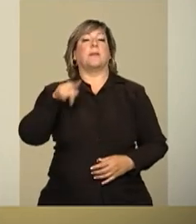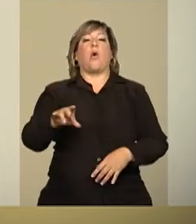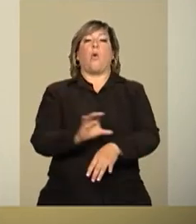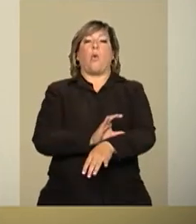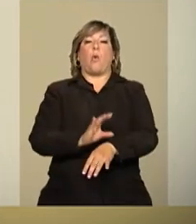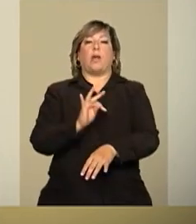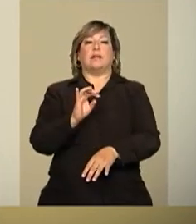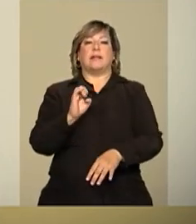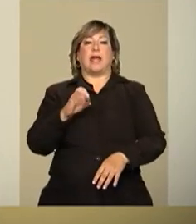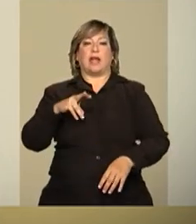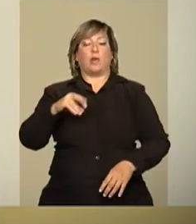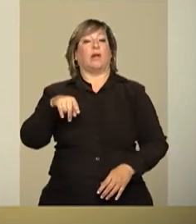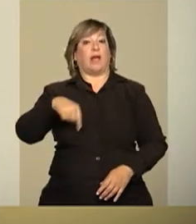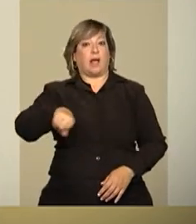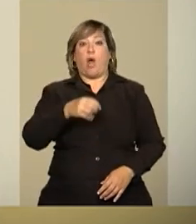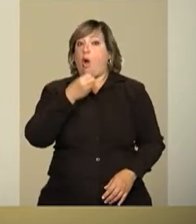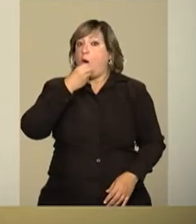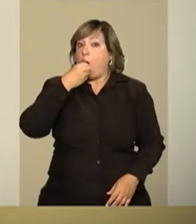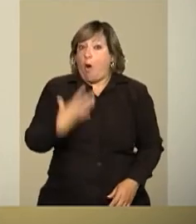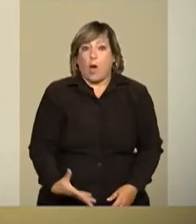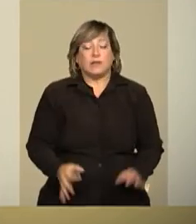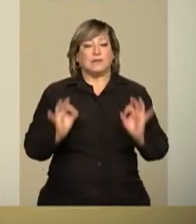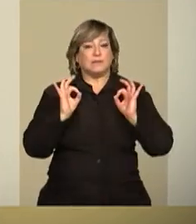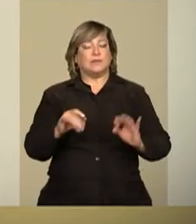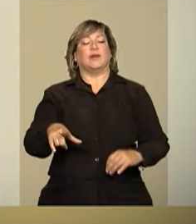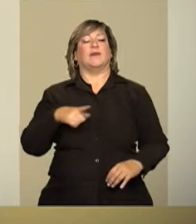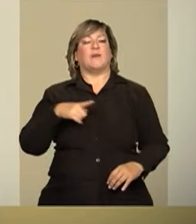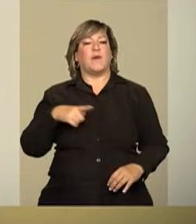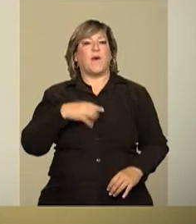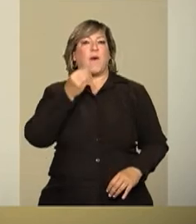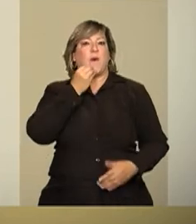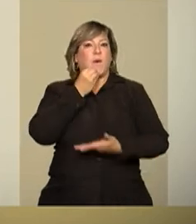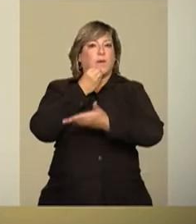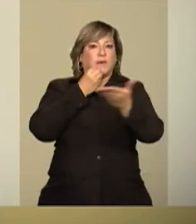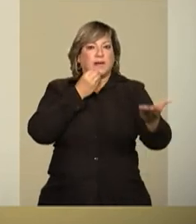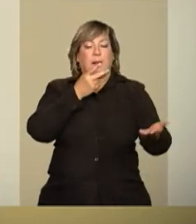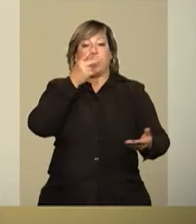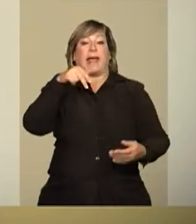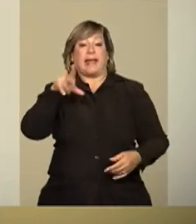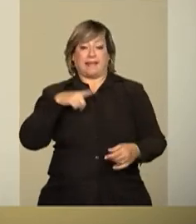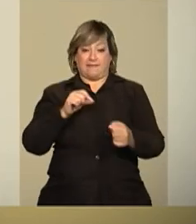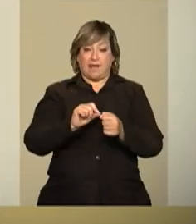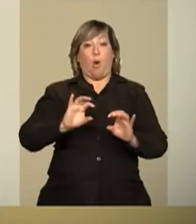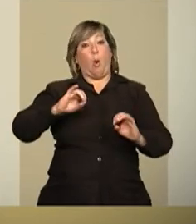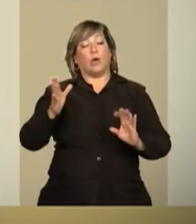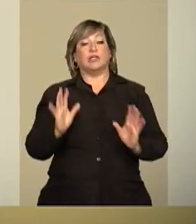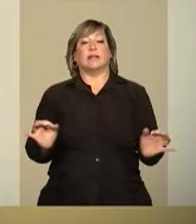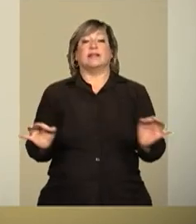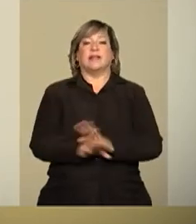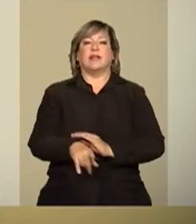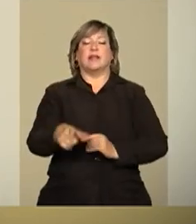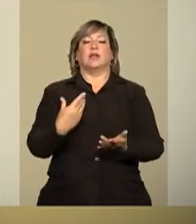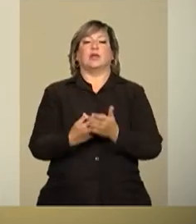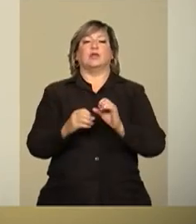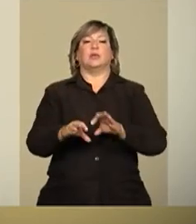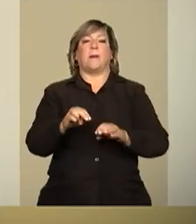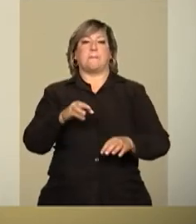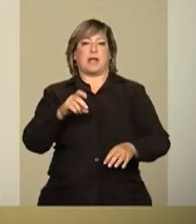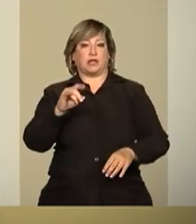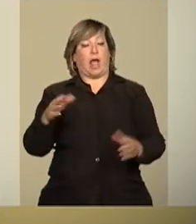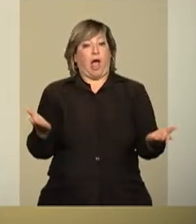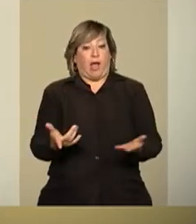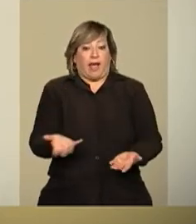técnicos Max eles são uma ótima opção para quem está fazendo ou já terminou o ensino médio e agora